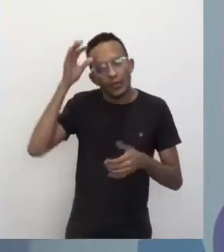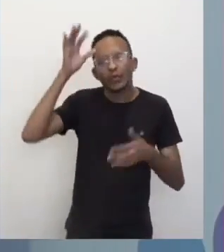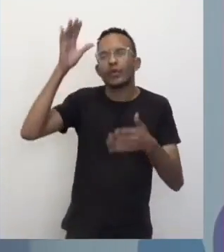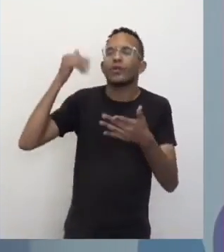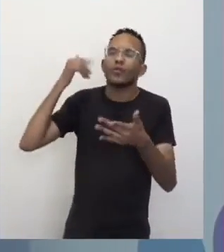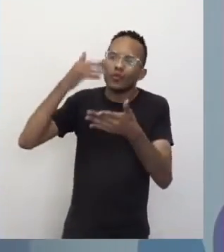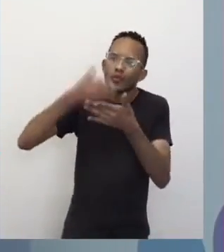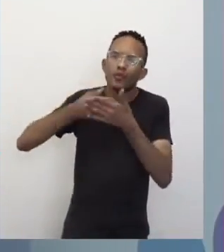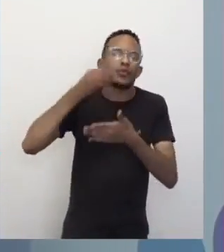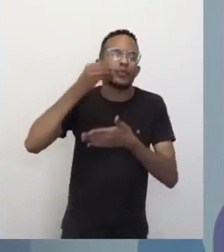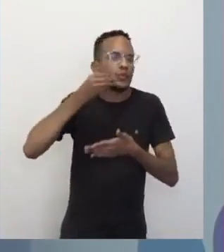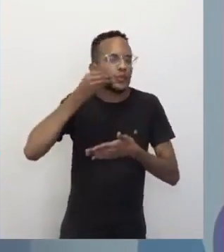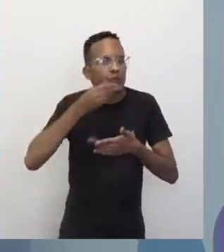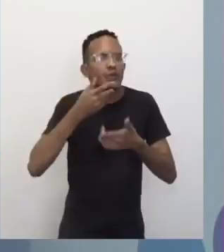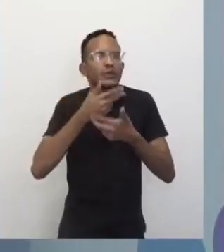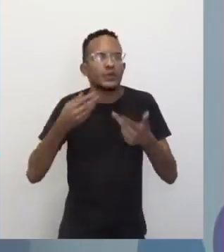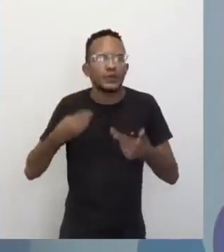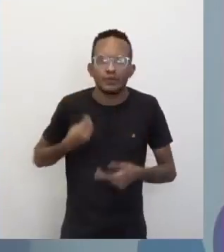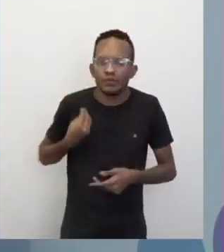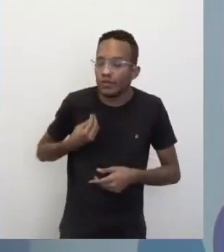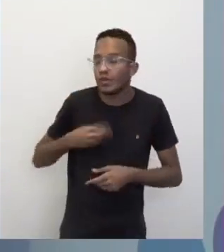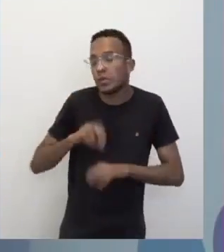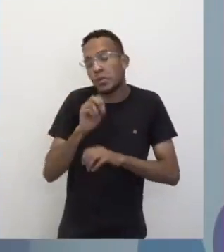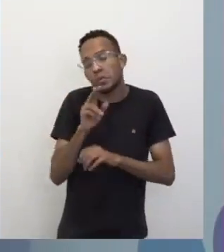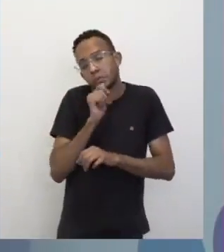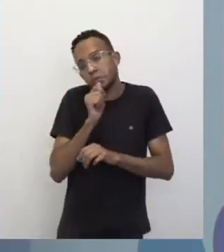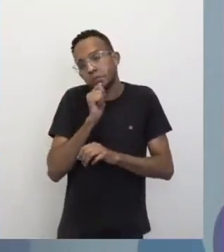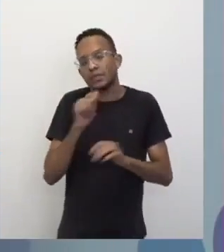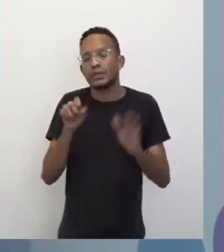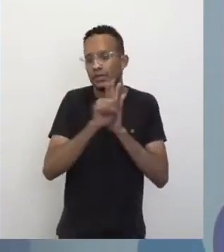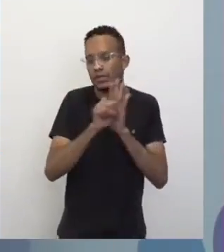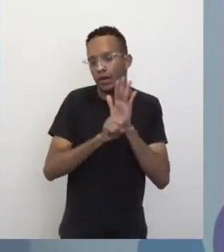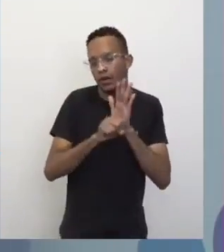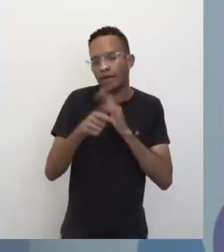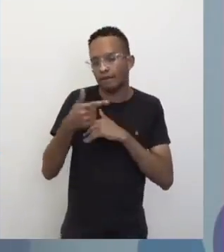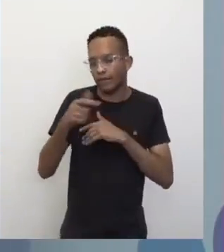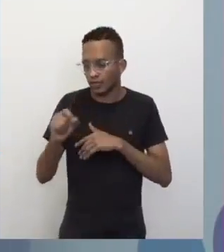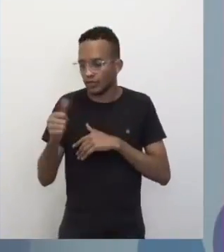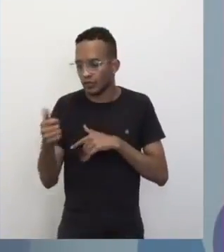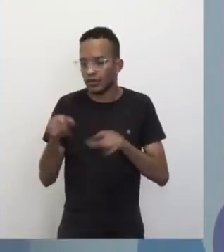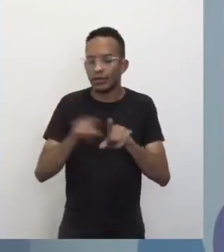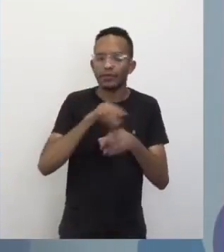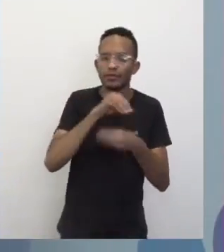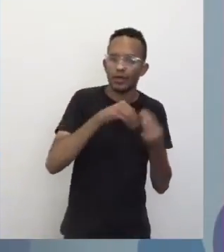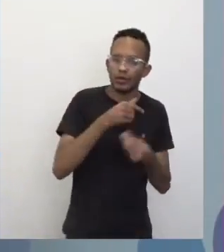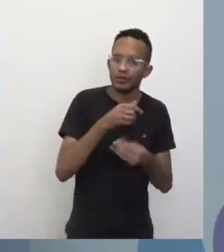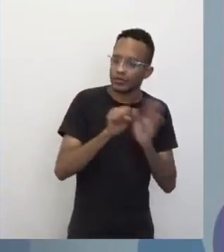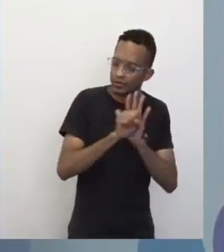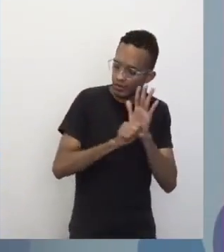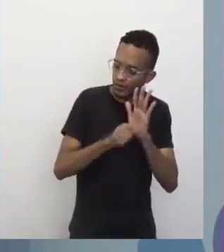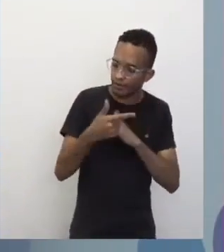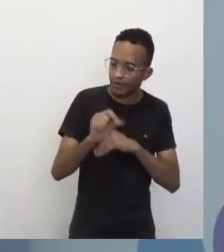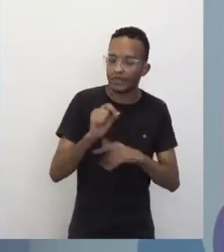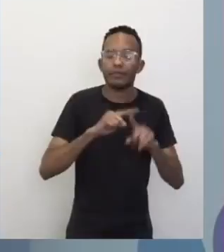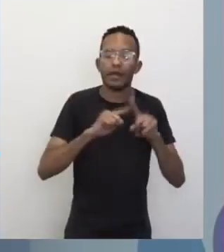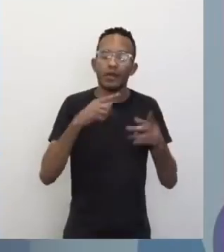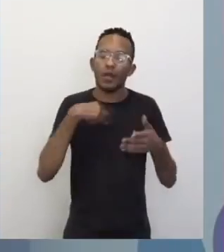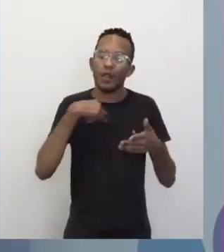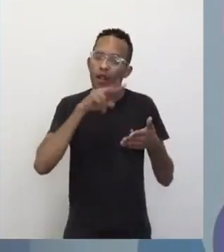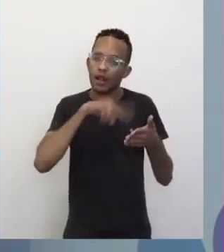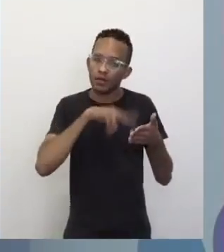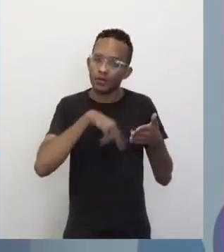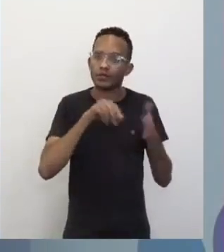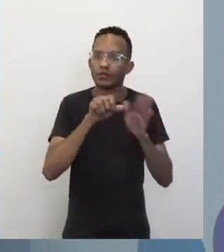conhecimento, experiências, vivências, ou não, do século XXI e XX. E quando eu for ler um texto